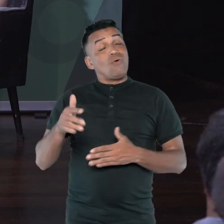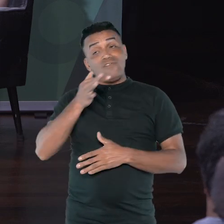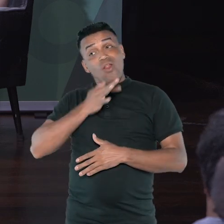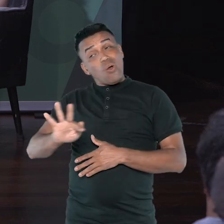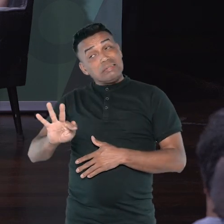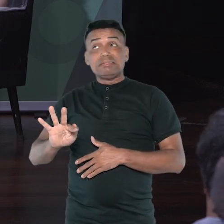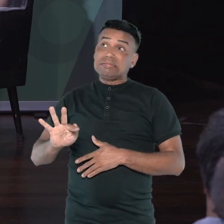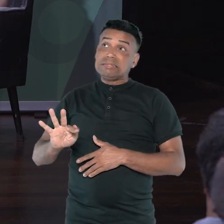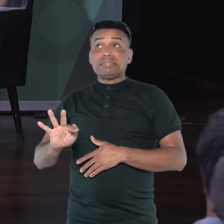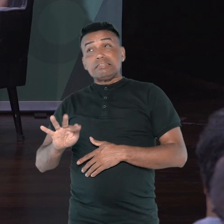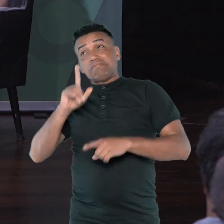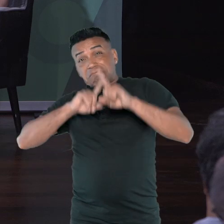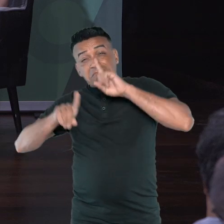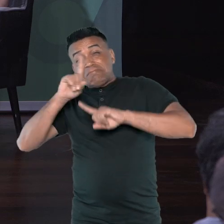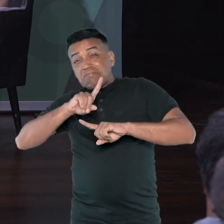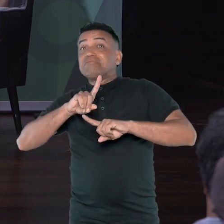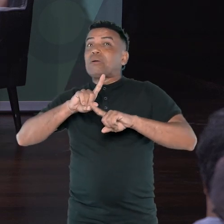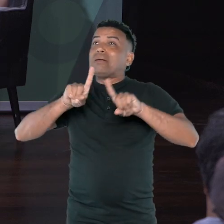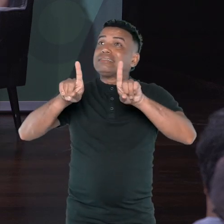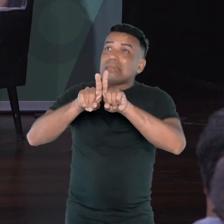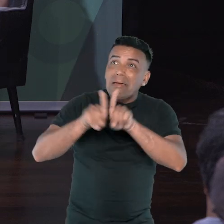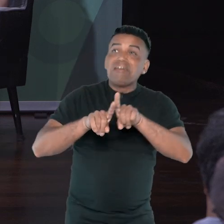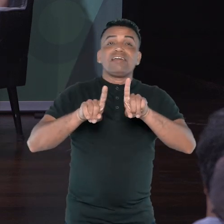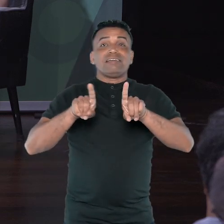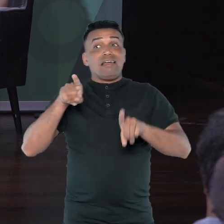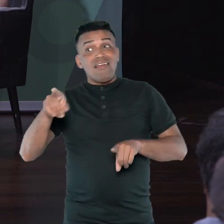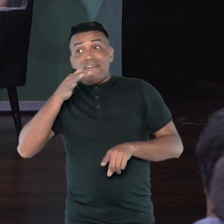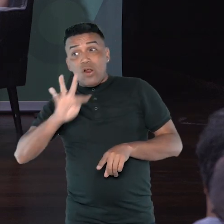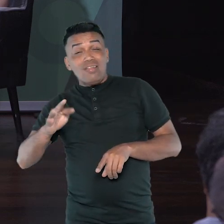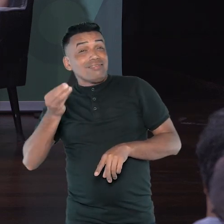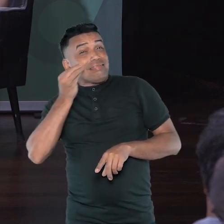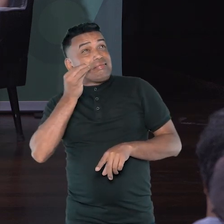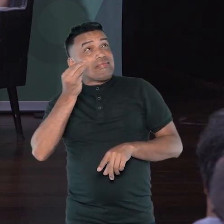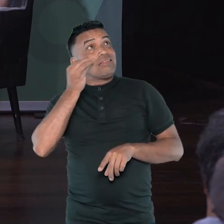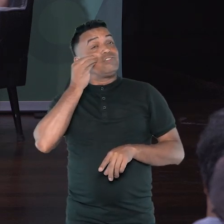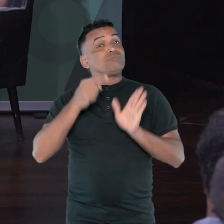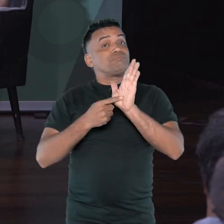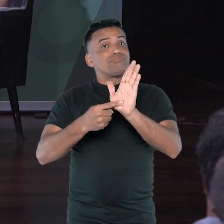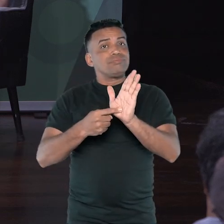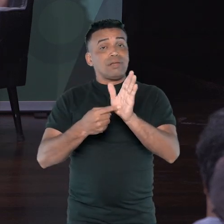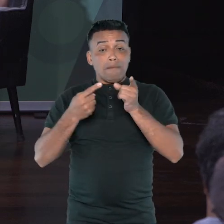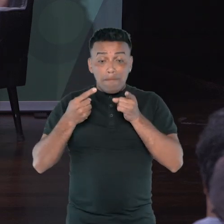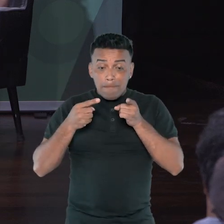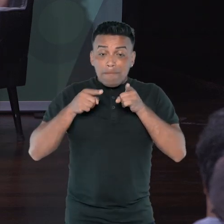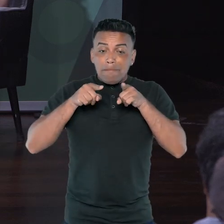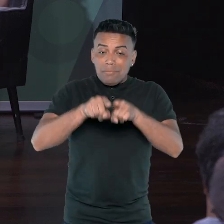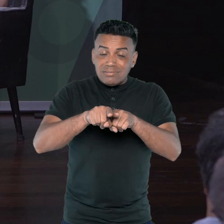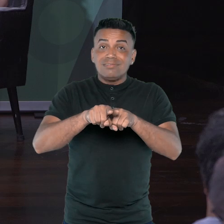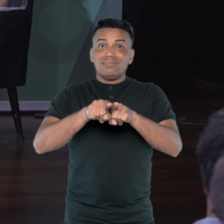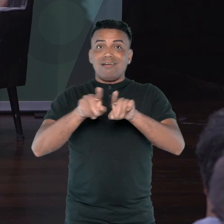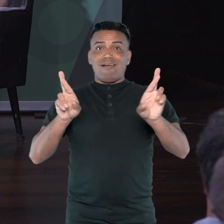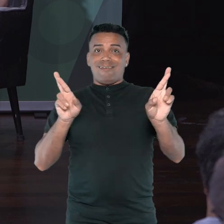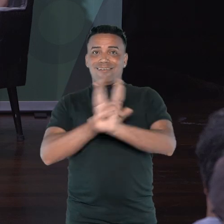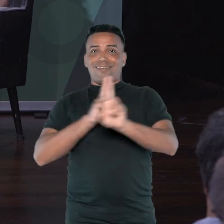pé, mas, ao mesmo tempo, você vê que, nessa tentativa dele, ele acaba revelando que, nas parcerias, nas nossas